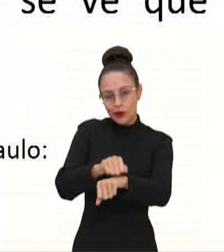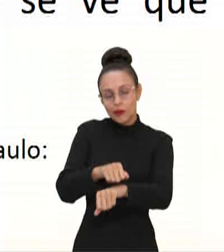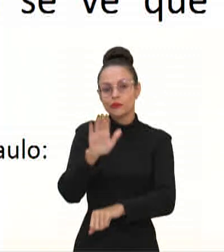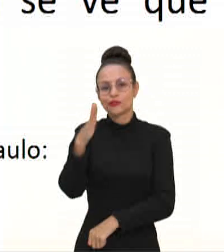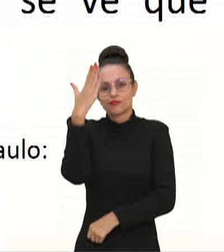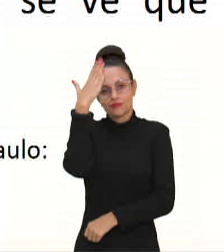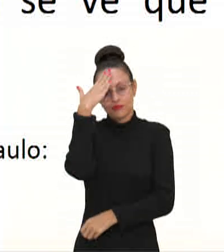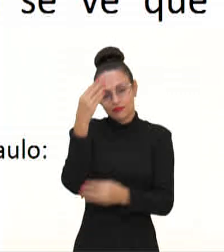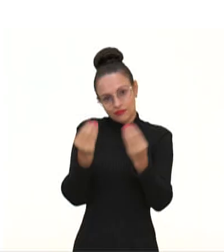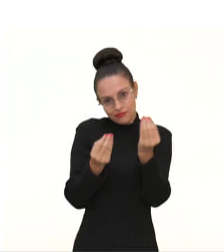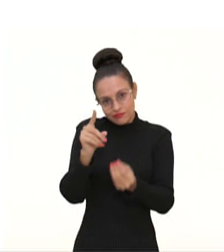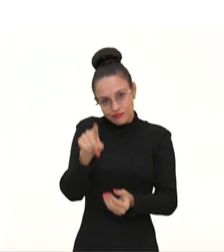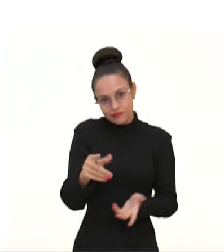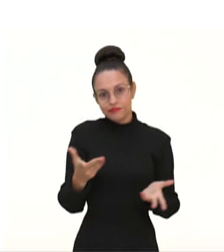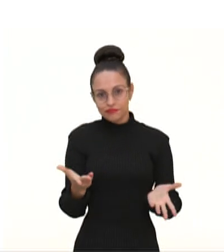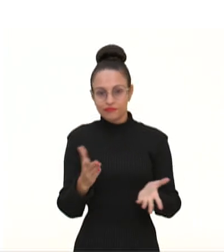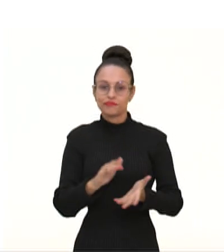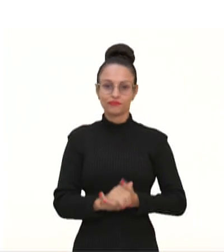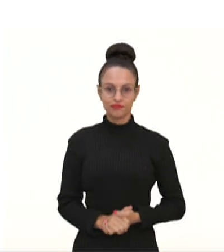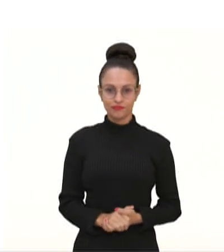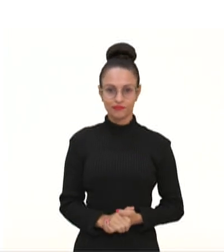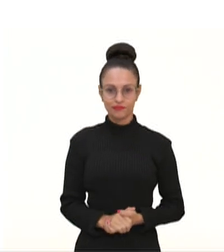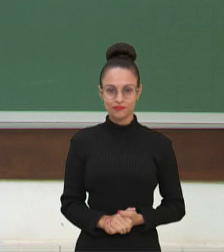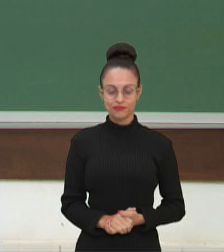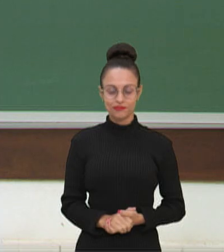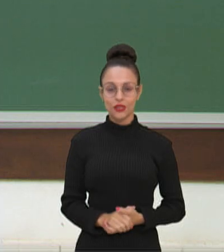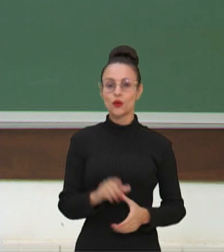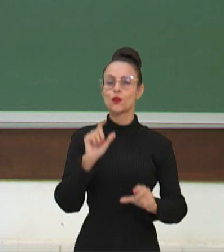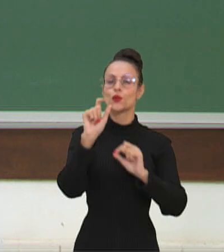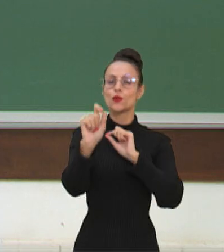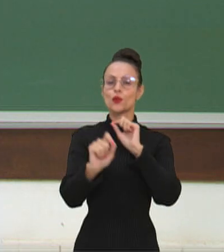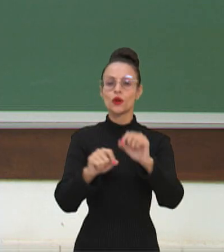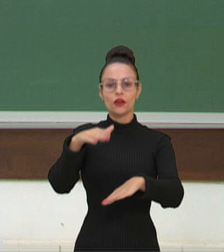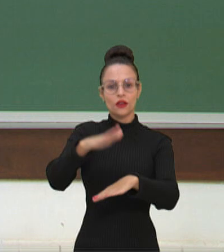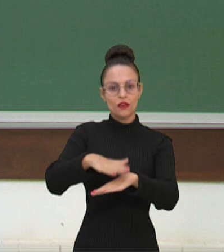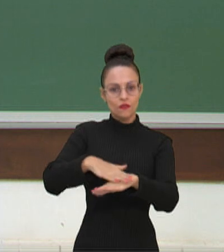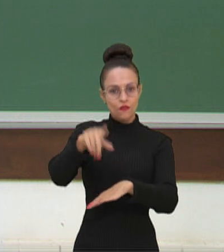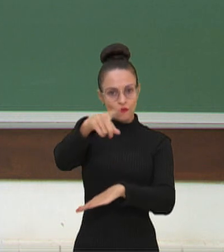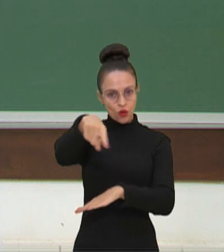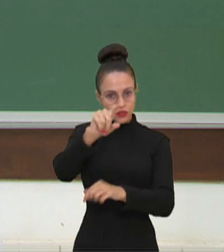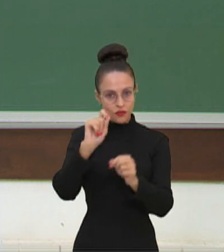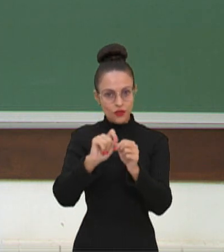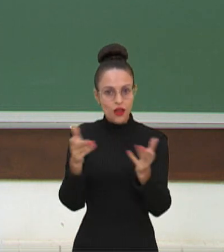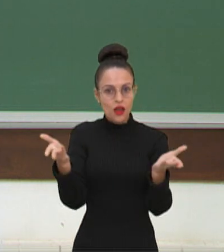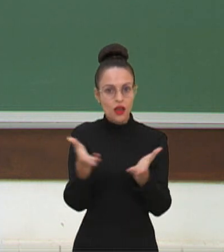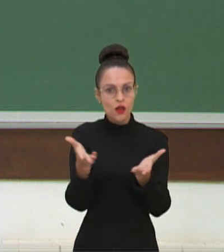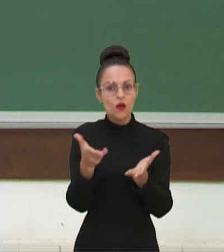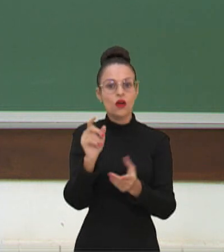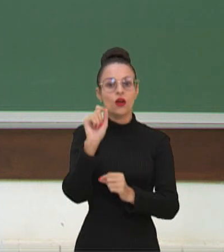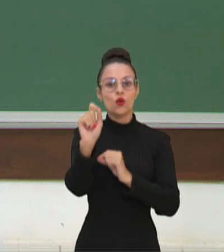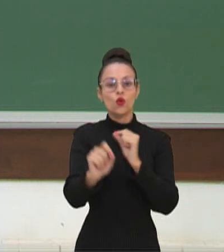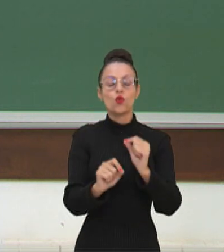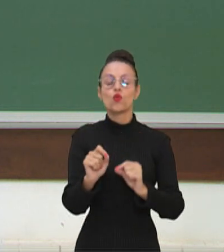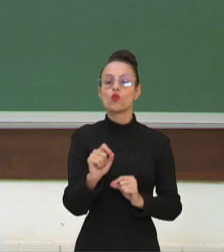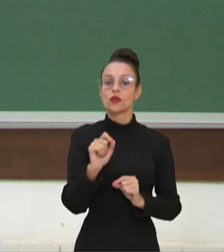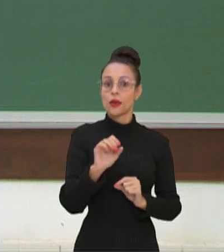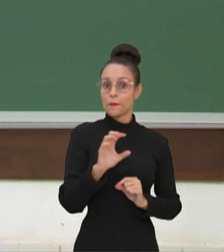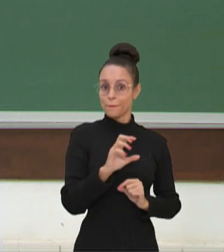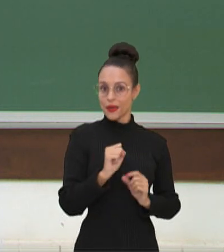vê que deviam ser. Então, o que vocês vão fazer agora? Quero que vocês fiquem em mãos aí com